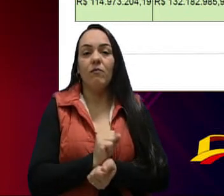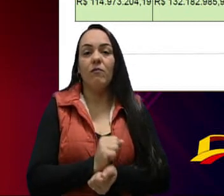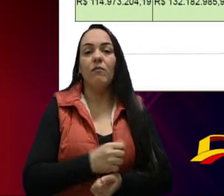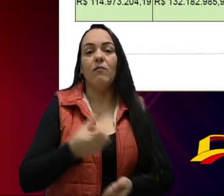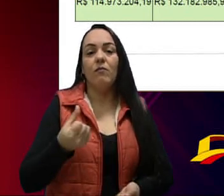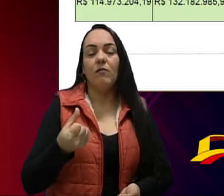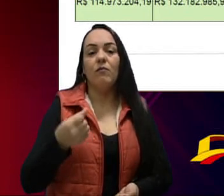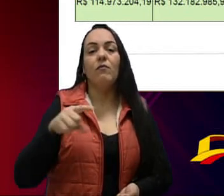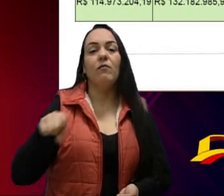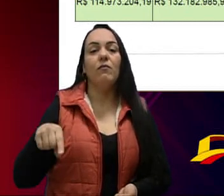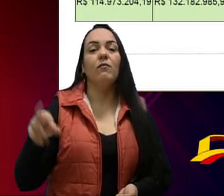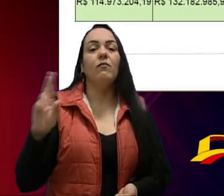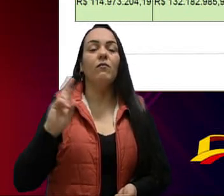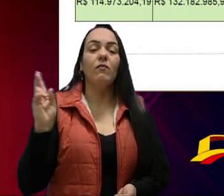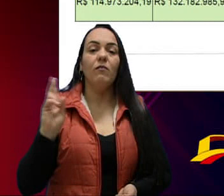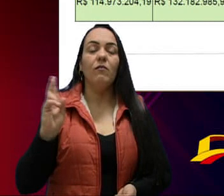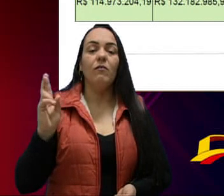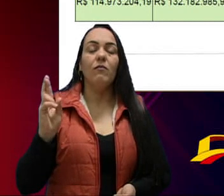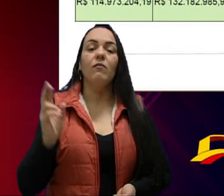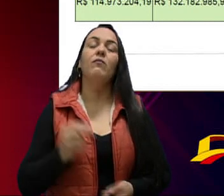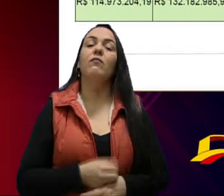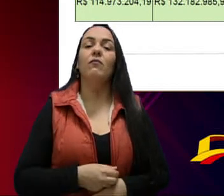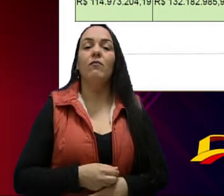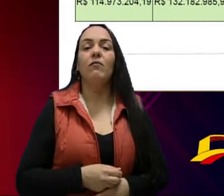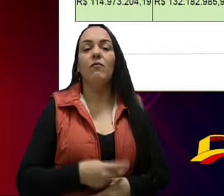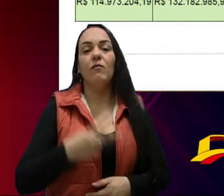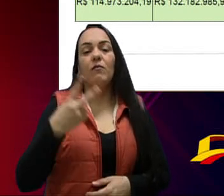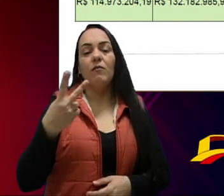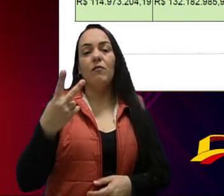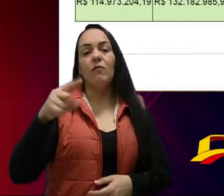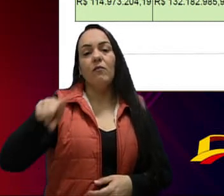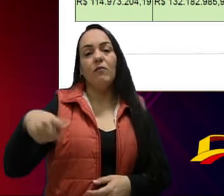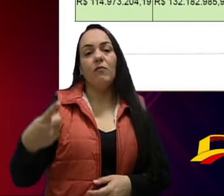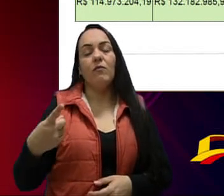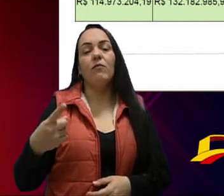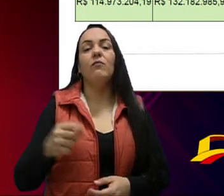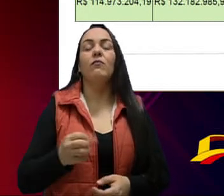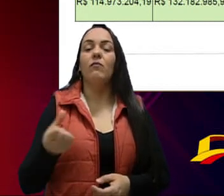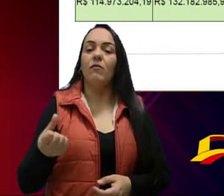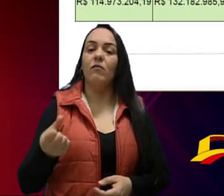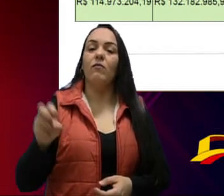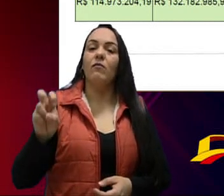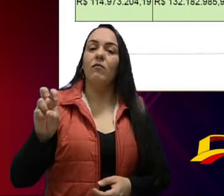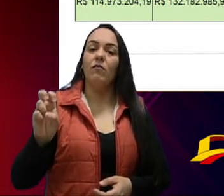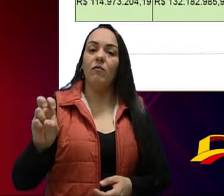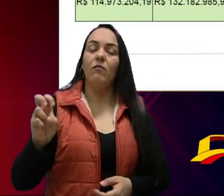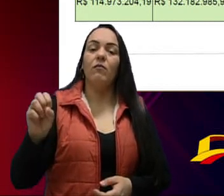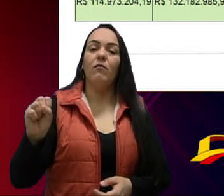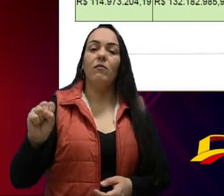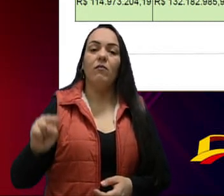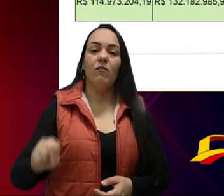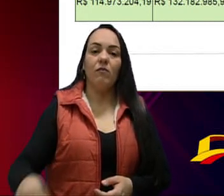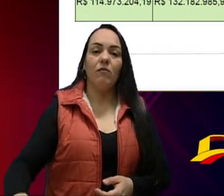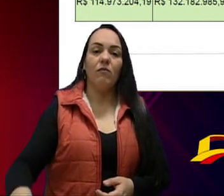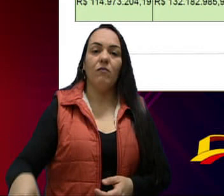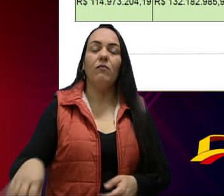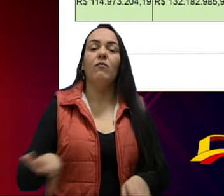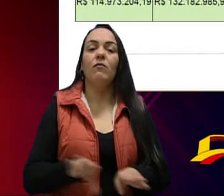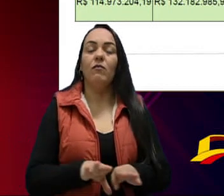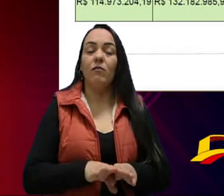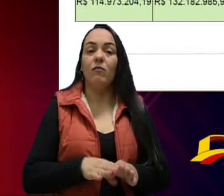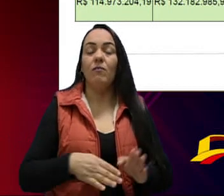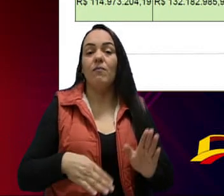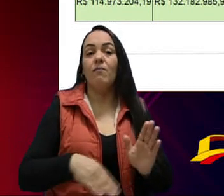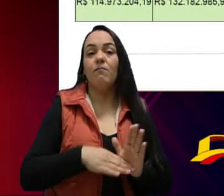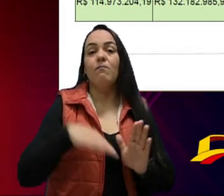milhões 191 um saldo orçamentário de dois milhões 569 em média e alta